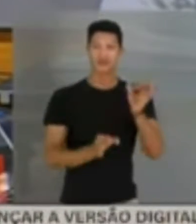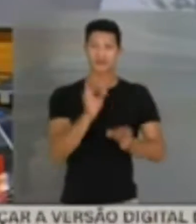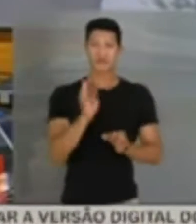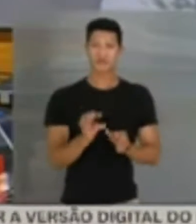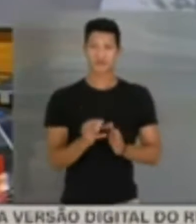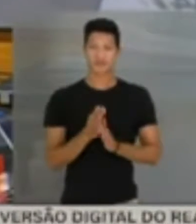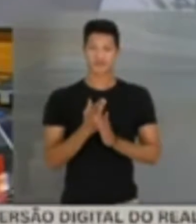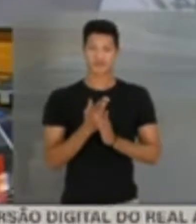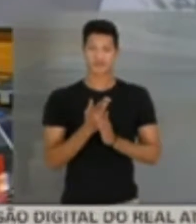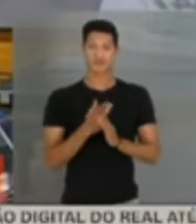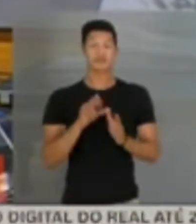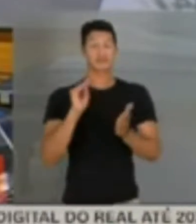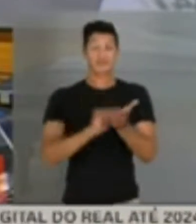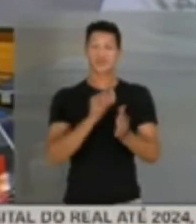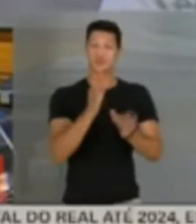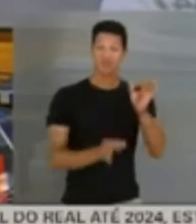hein?